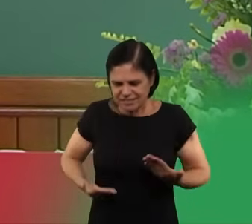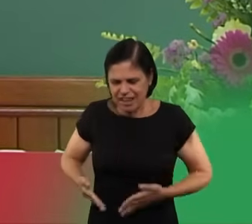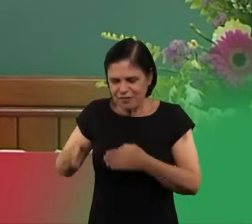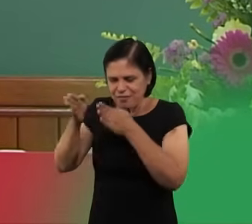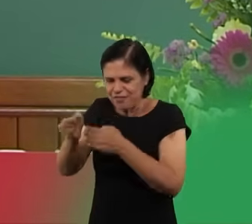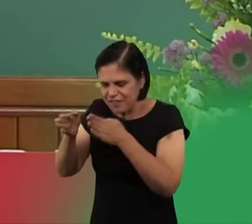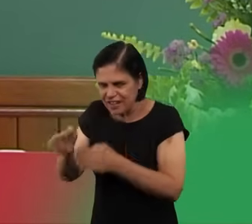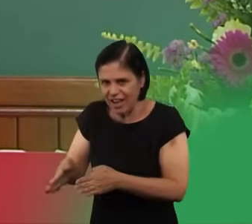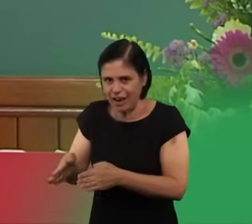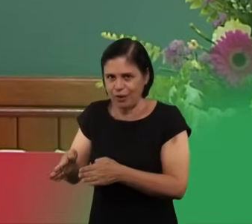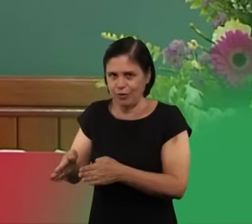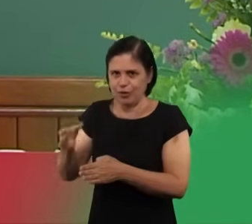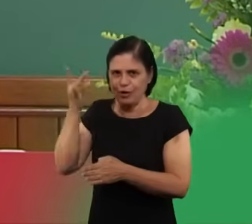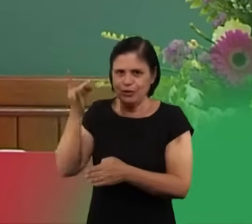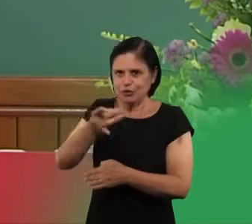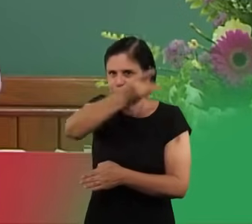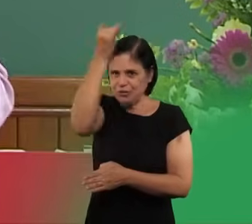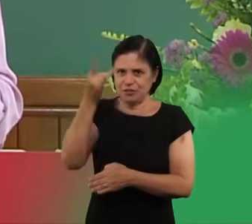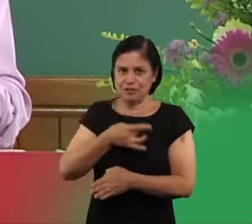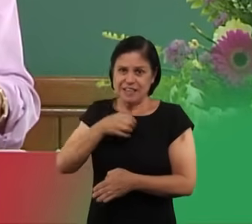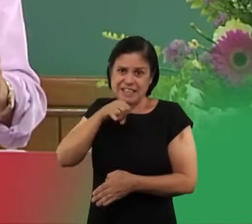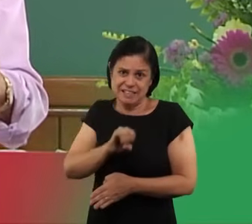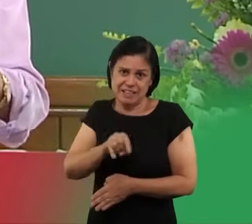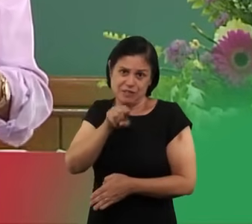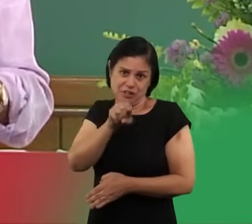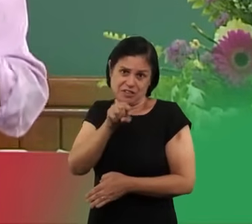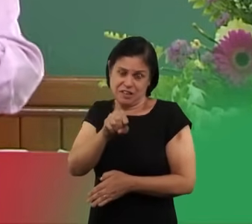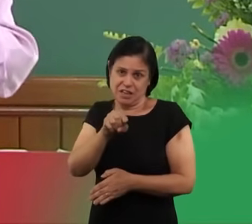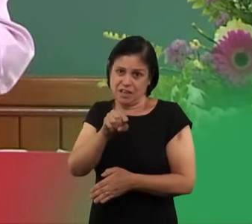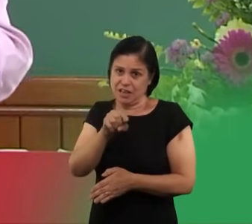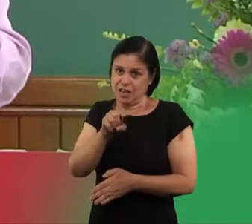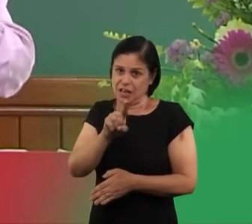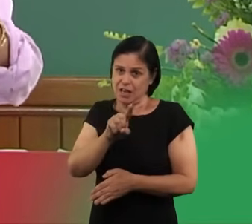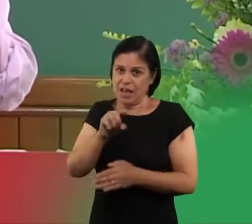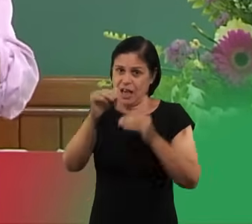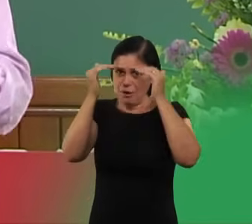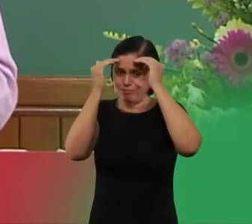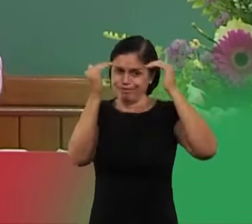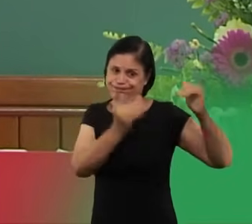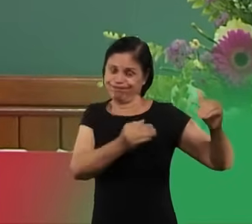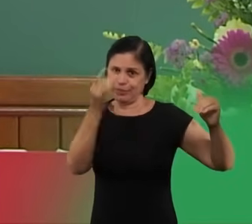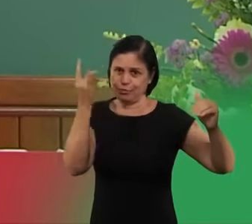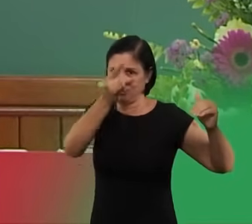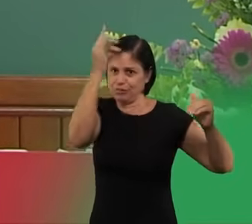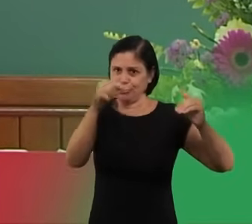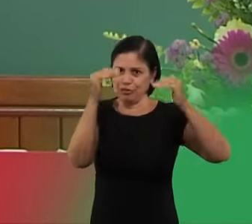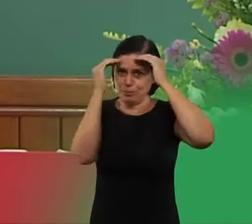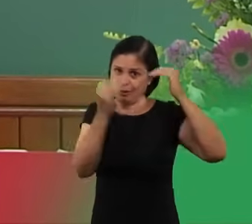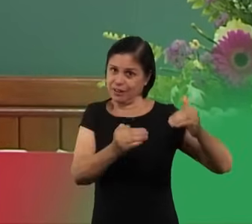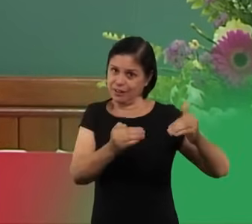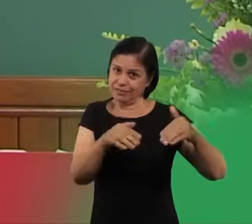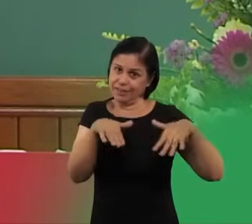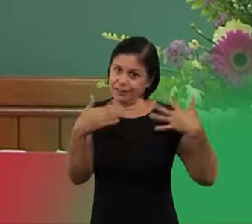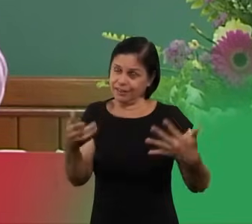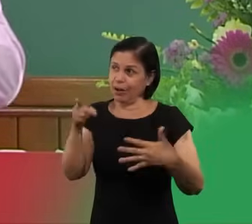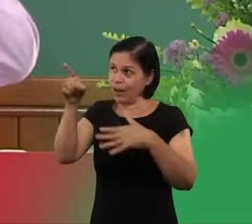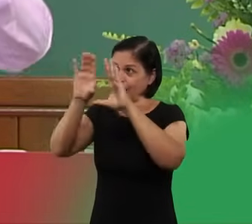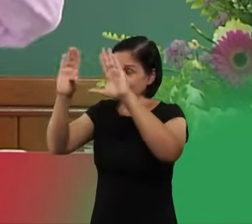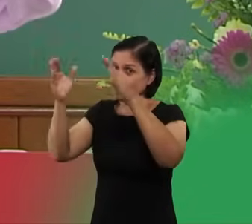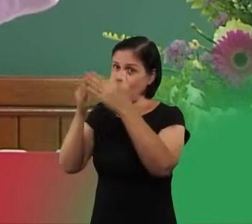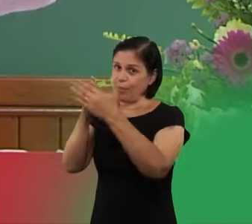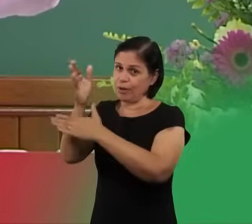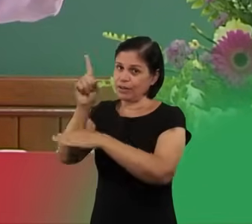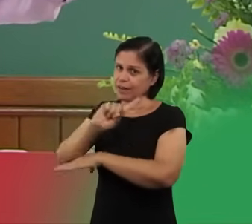na orientação do Espírito Santo, está escrito ali naqueles textos, aqueles que estão na carne, aqueles que estão